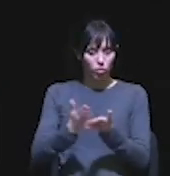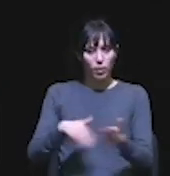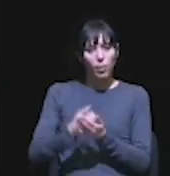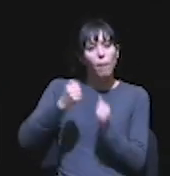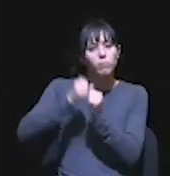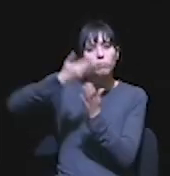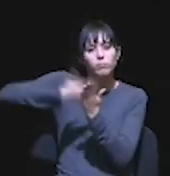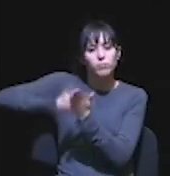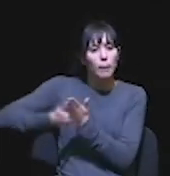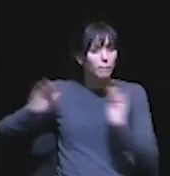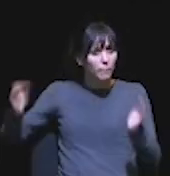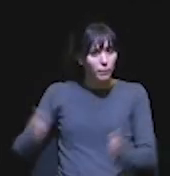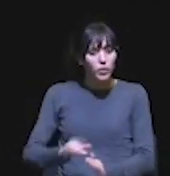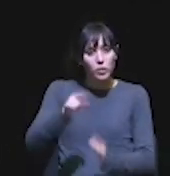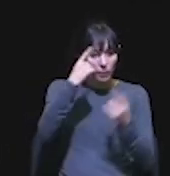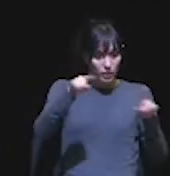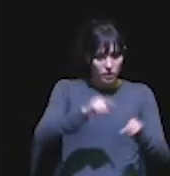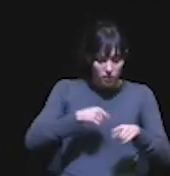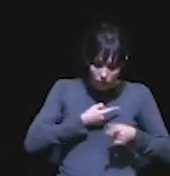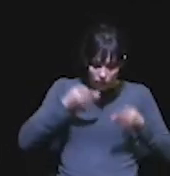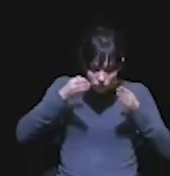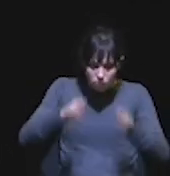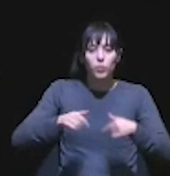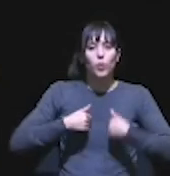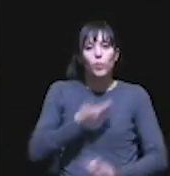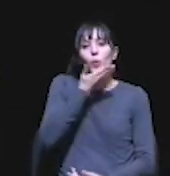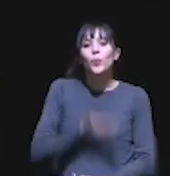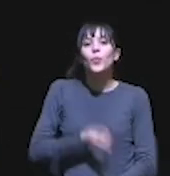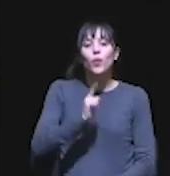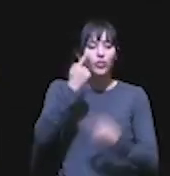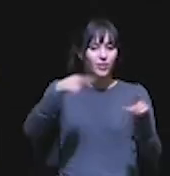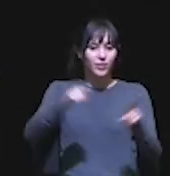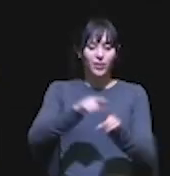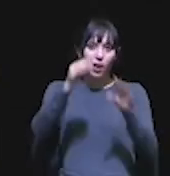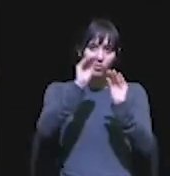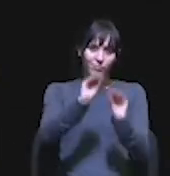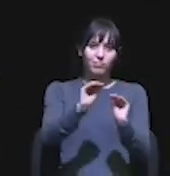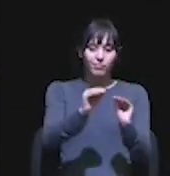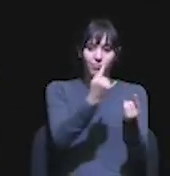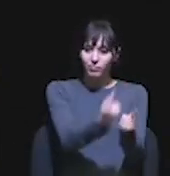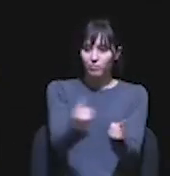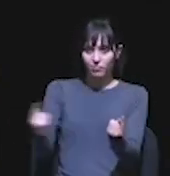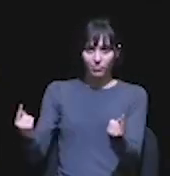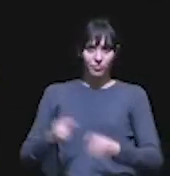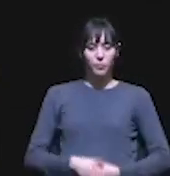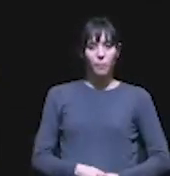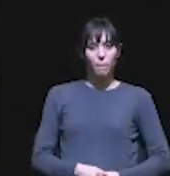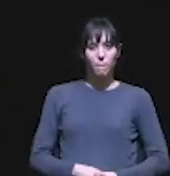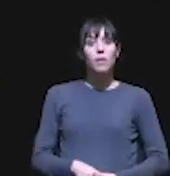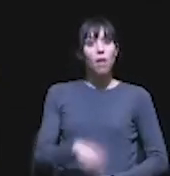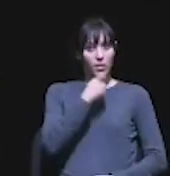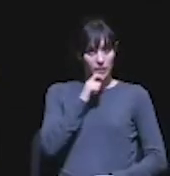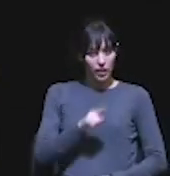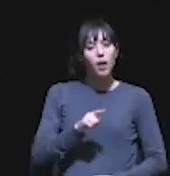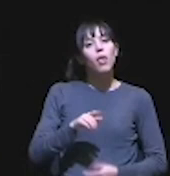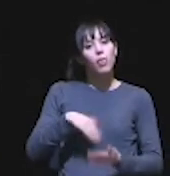burocracia e permitir que quem ensina se concentre naquilo que melhor faz, que é ensinar e acompanhar cada aluno. E só assim